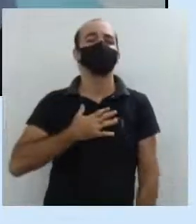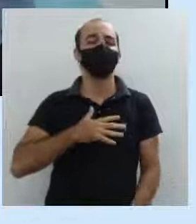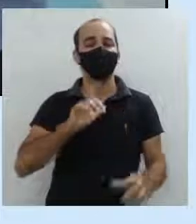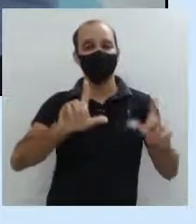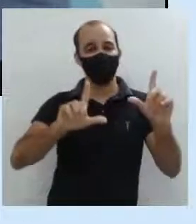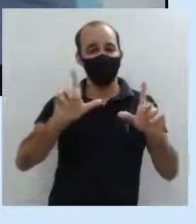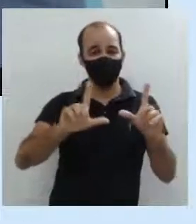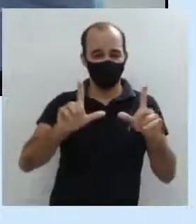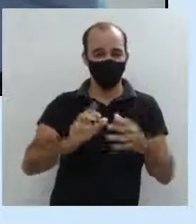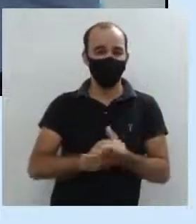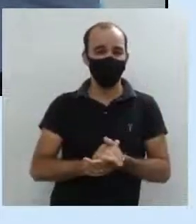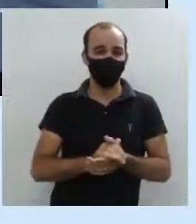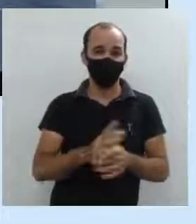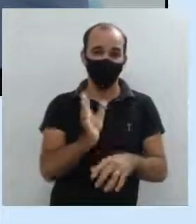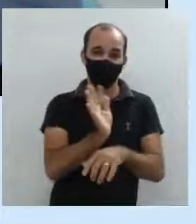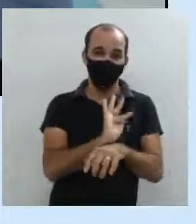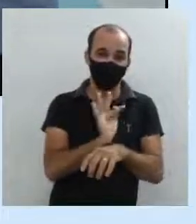no